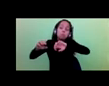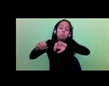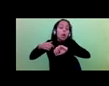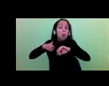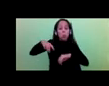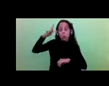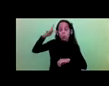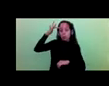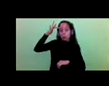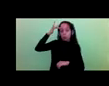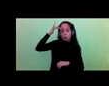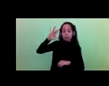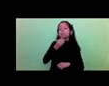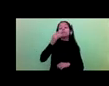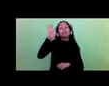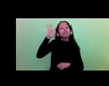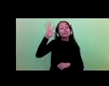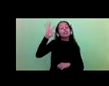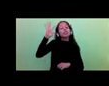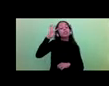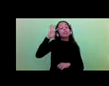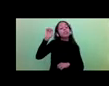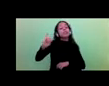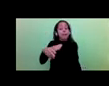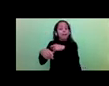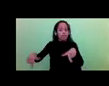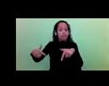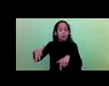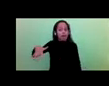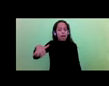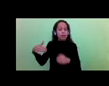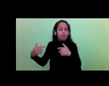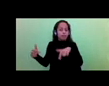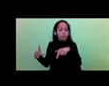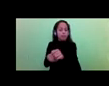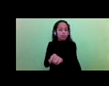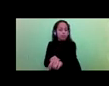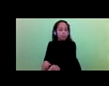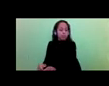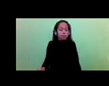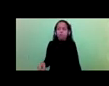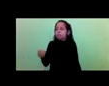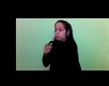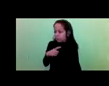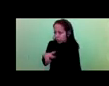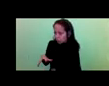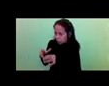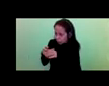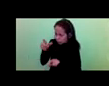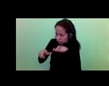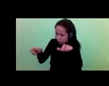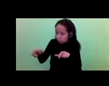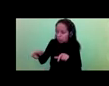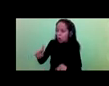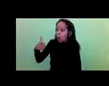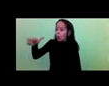Imagina no mercado de trabalho, você trabalhando numa equipe e você não sabe o que o seu outro colega